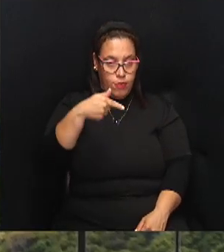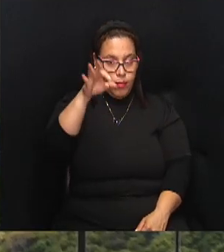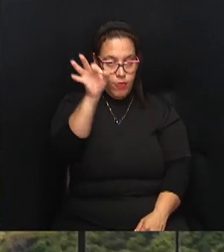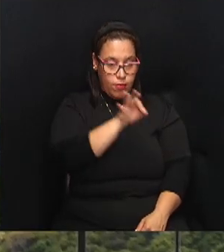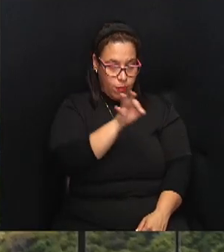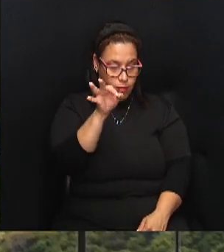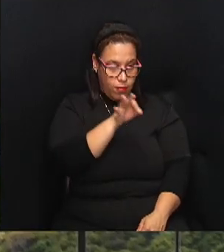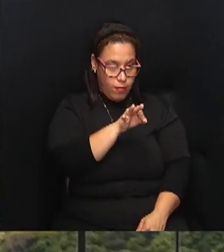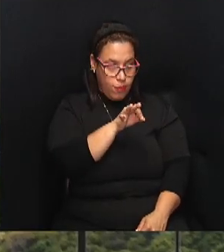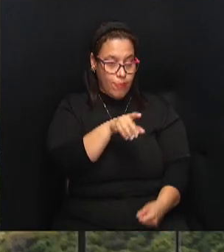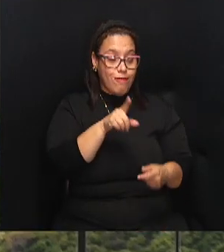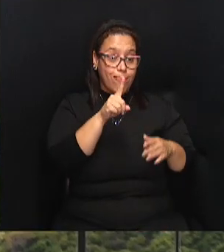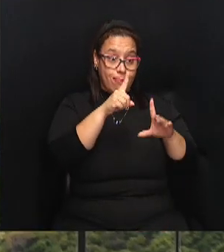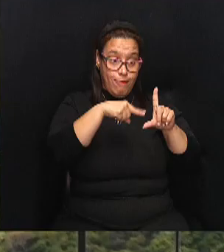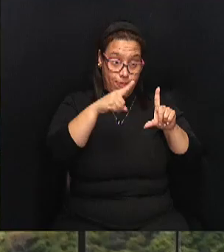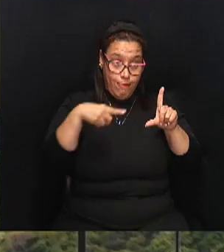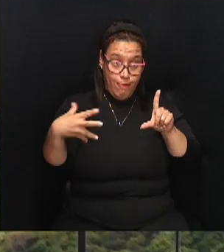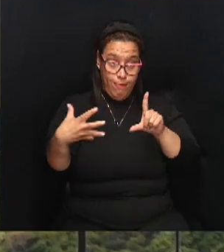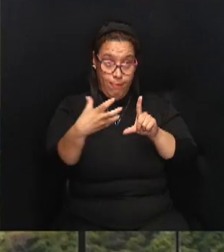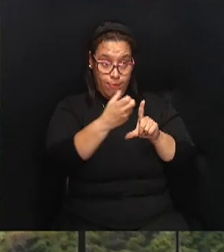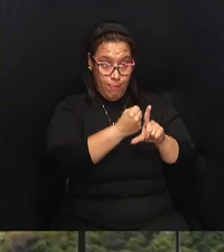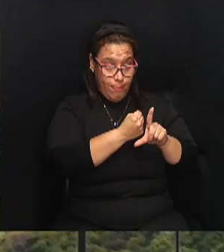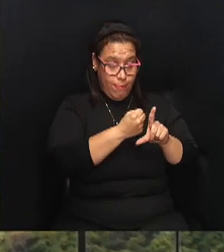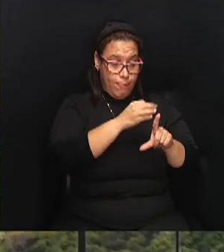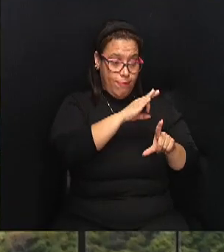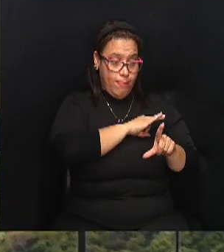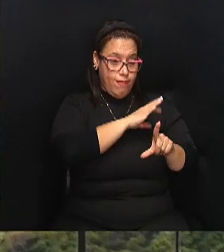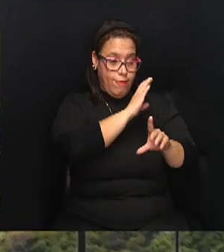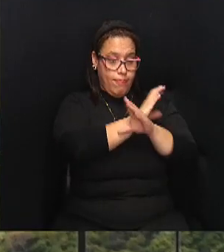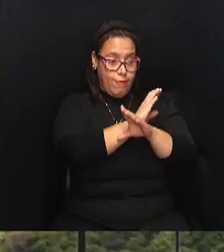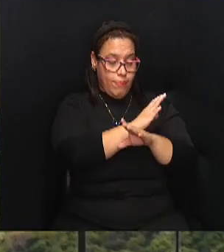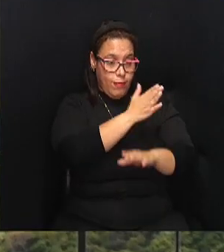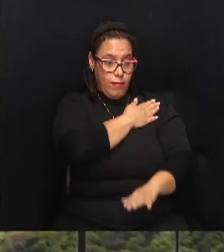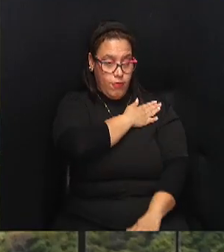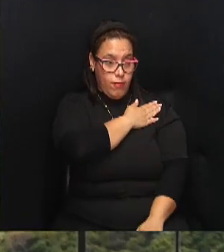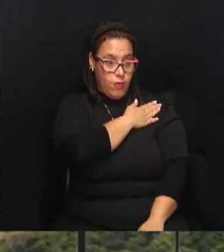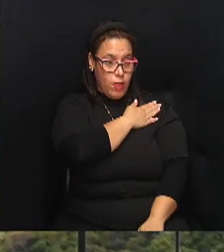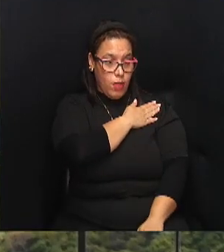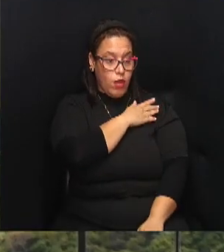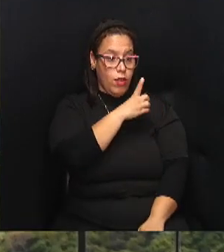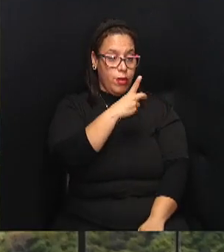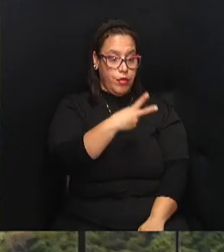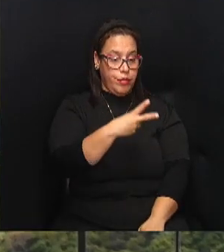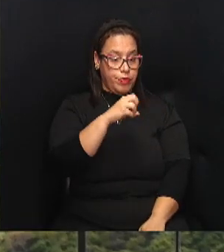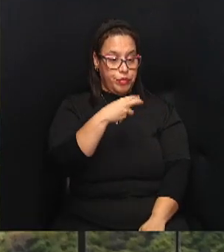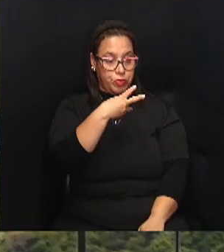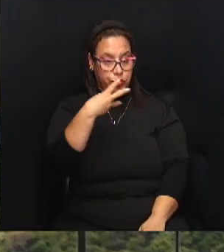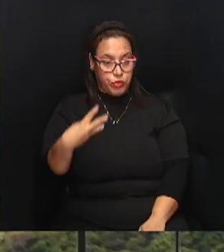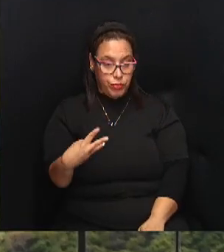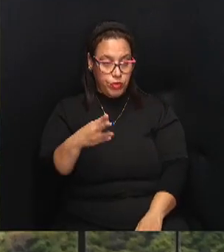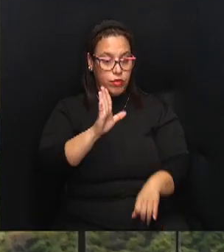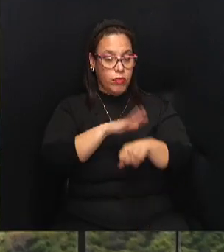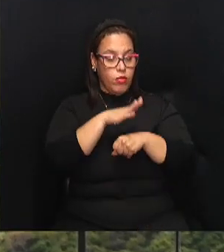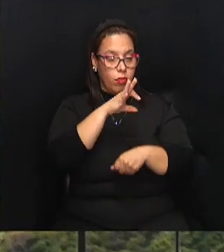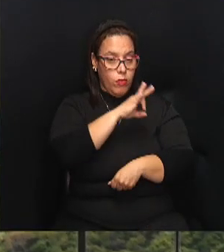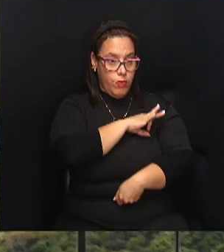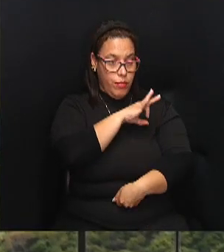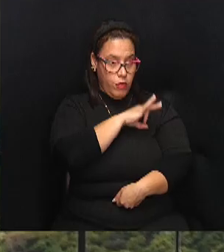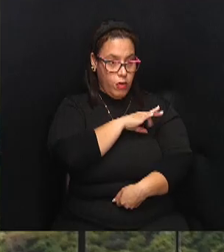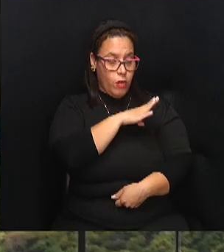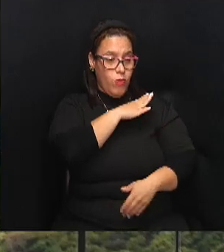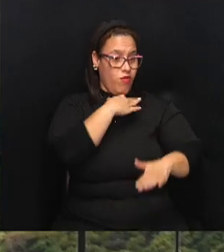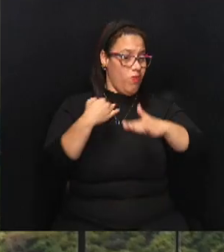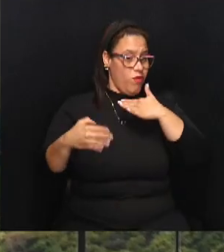116,7%, conforme os dados coletados das polícias civil e militar. Em 2023, houve mais policiais militares mortos